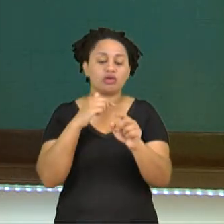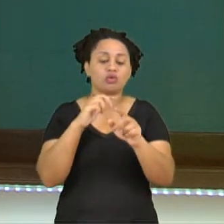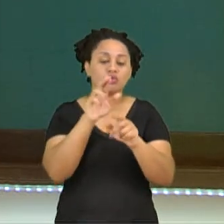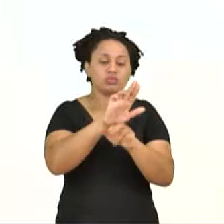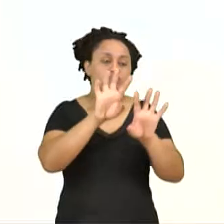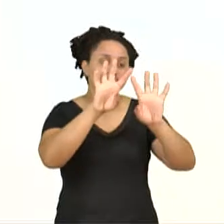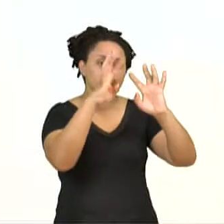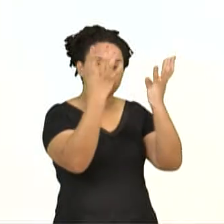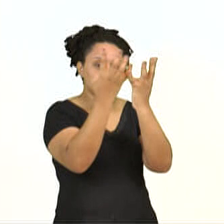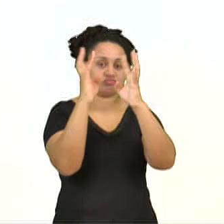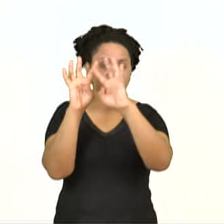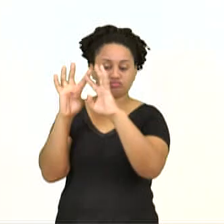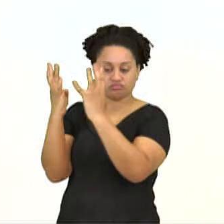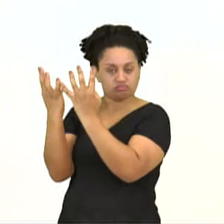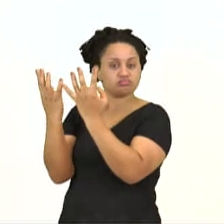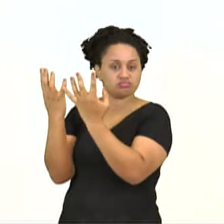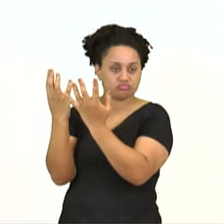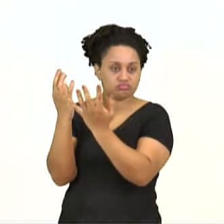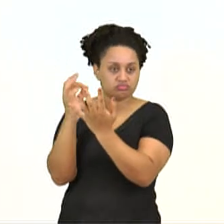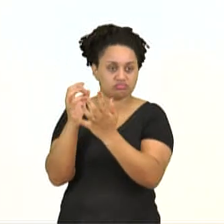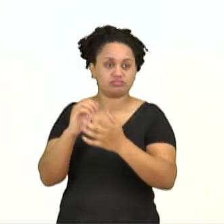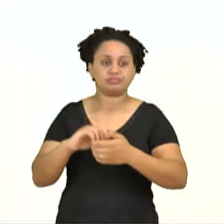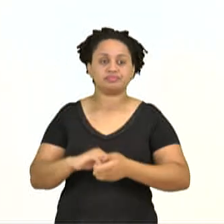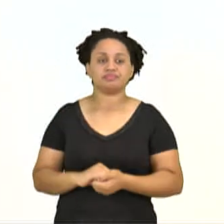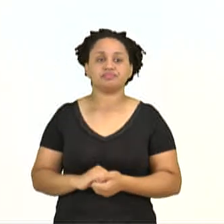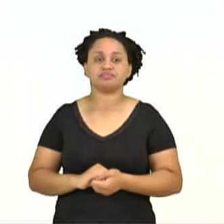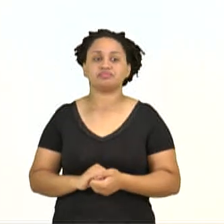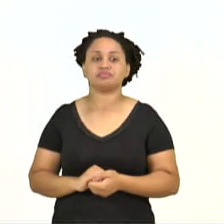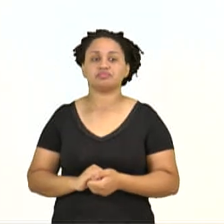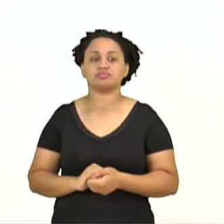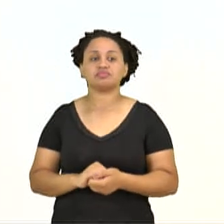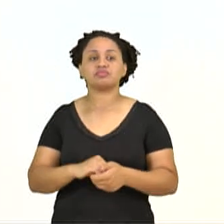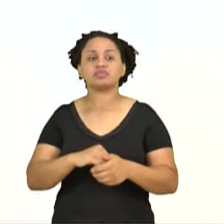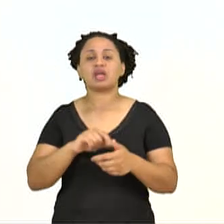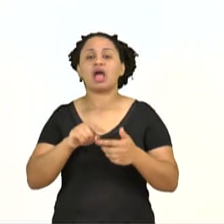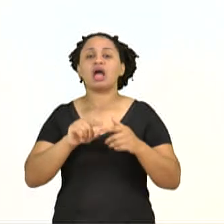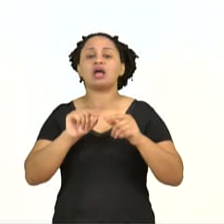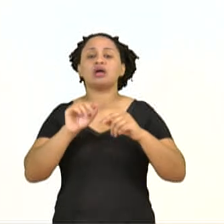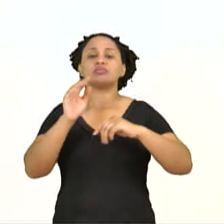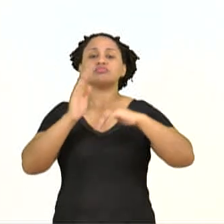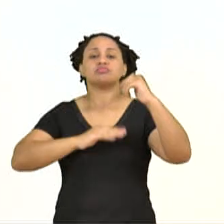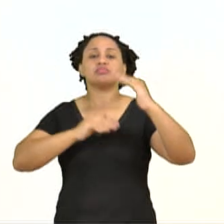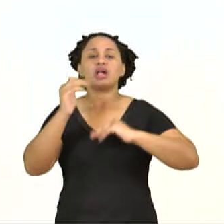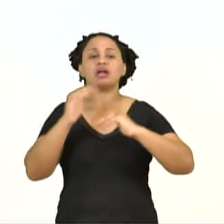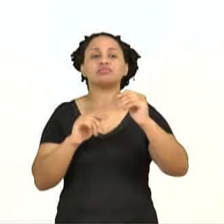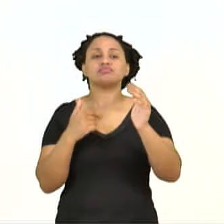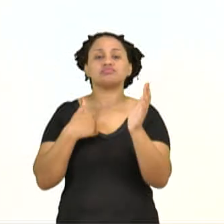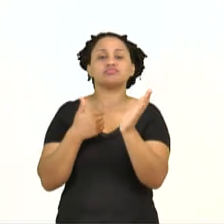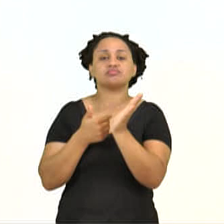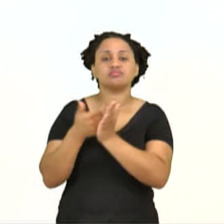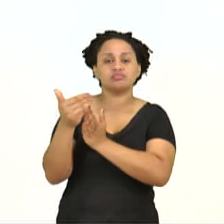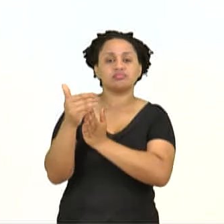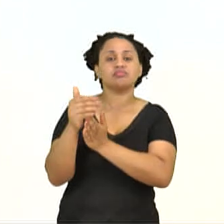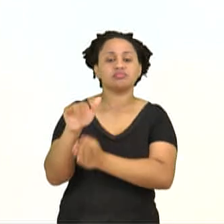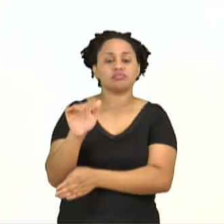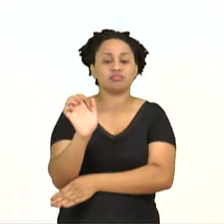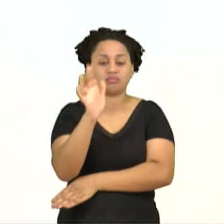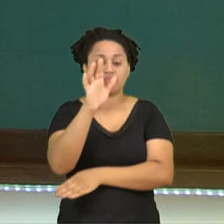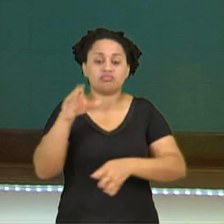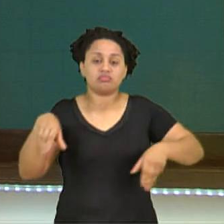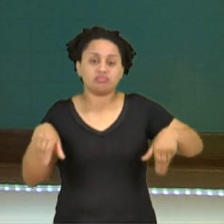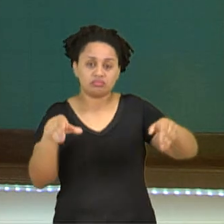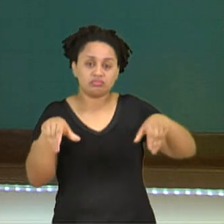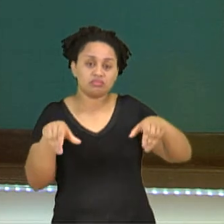cestos, certo? E foi praticado inicialmente, o basquetebol de cadeira de rodas